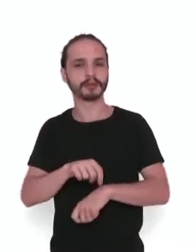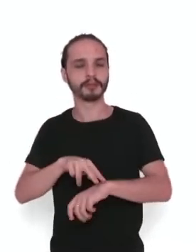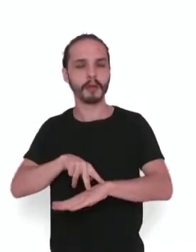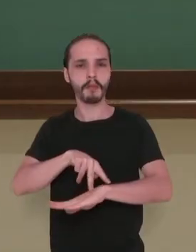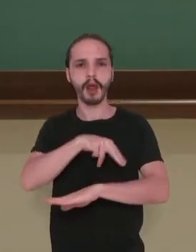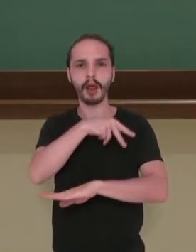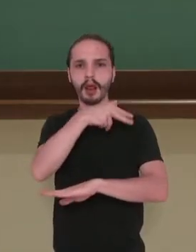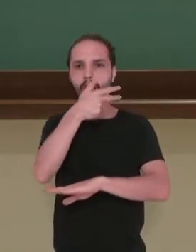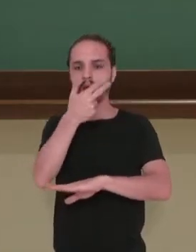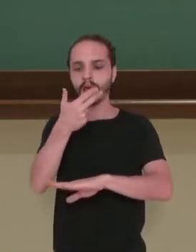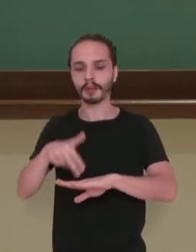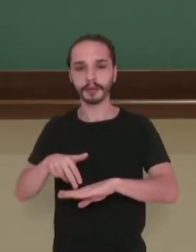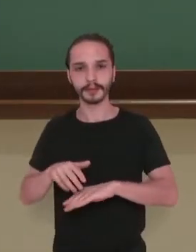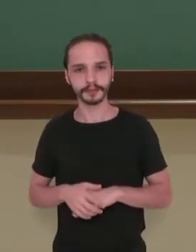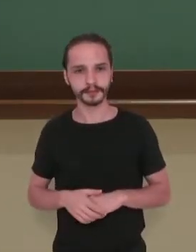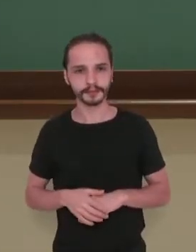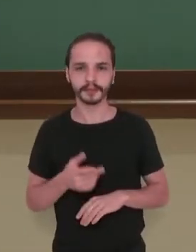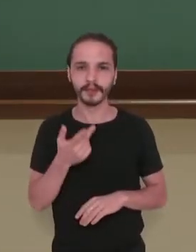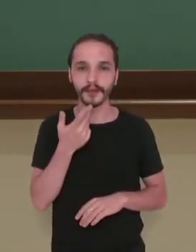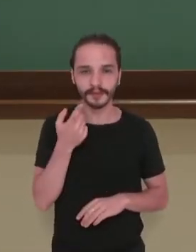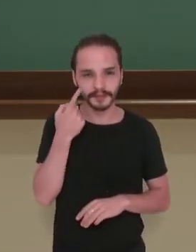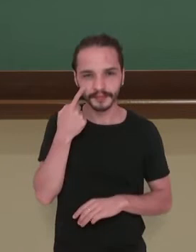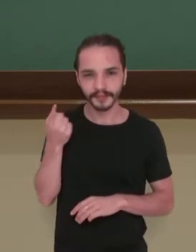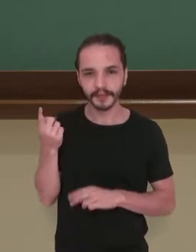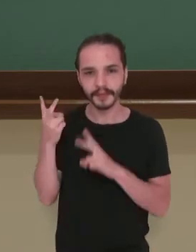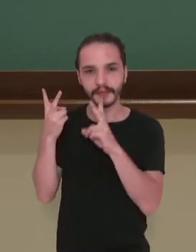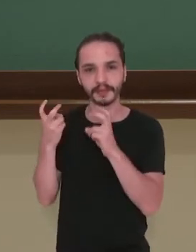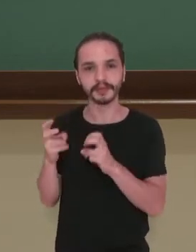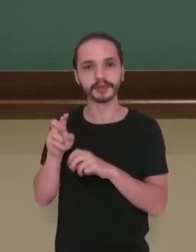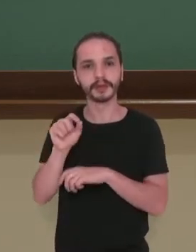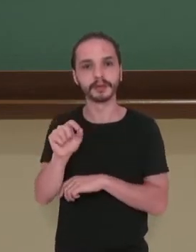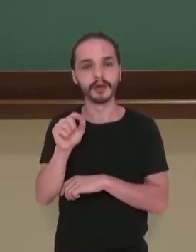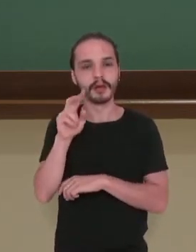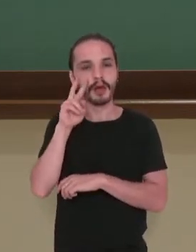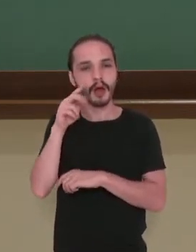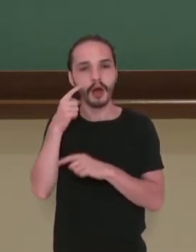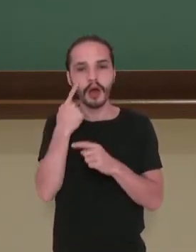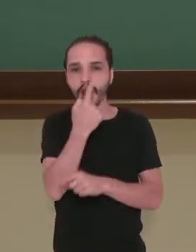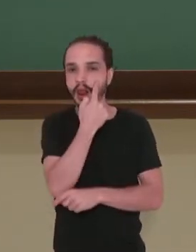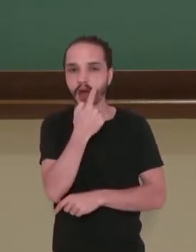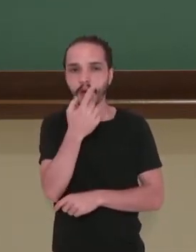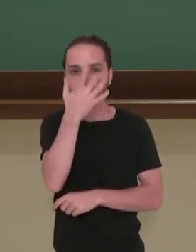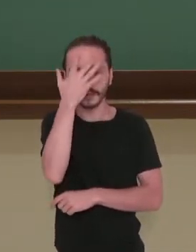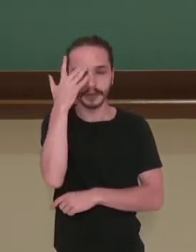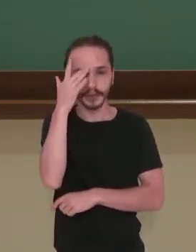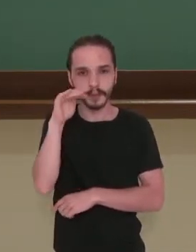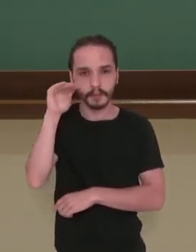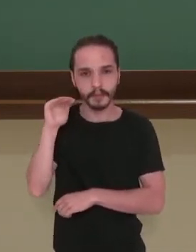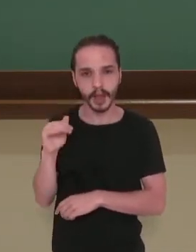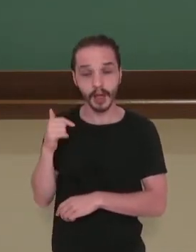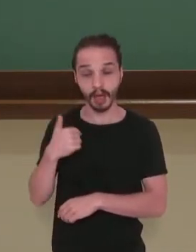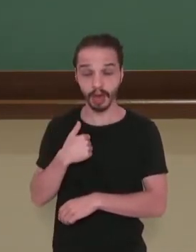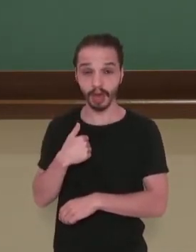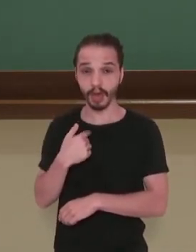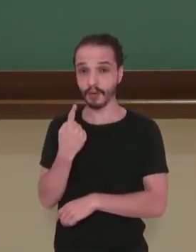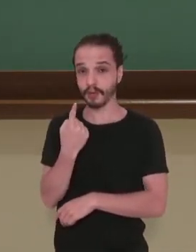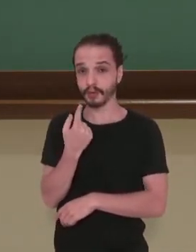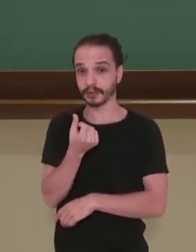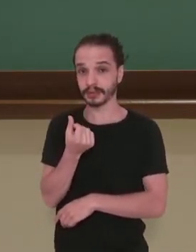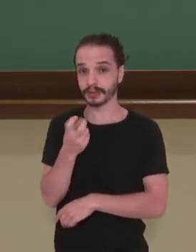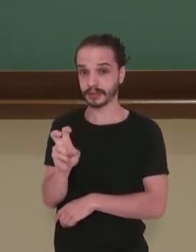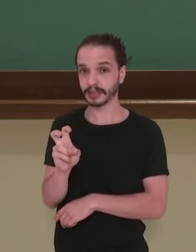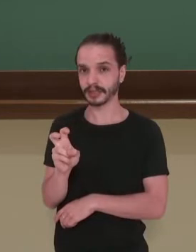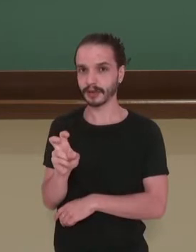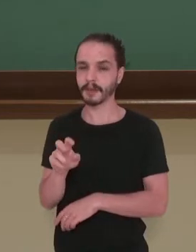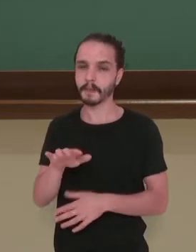ele fala do olhar da pessoa, né, de baixa estatura. Pra você ter uma ideia, eu tenho 1,65 m. E ele está falando